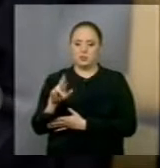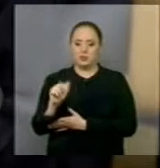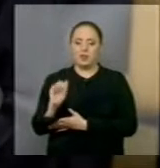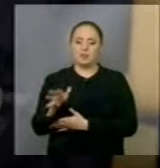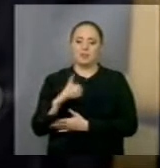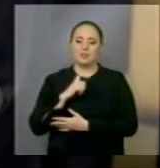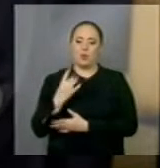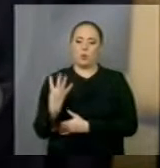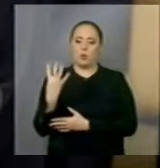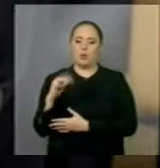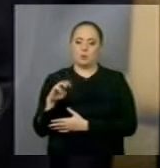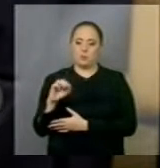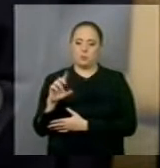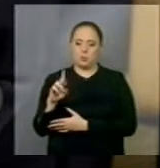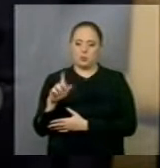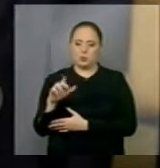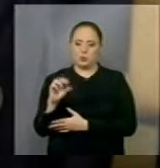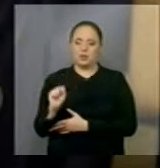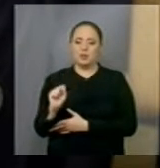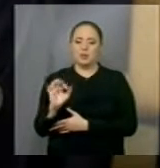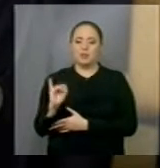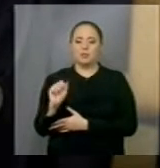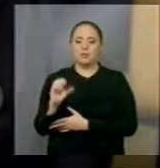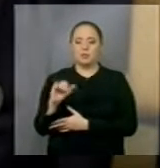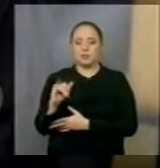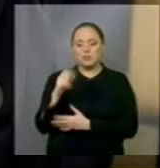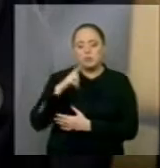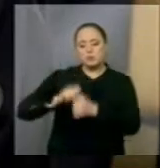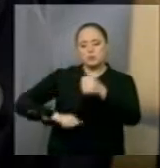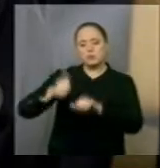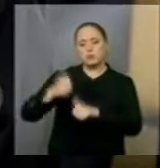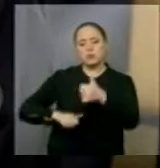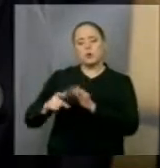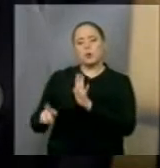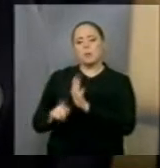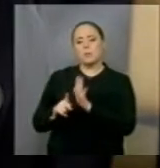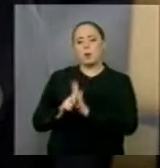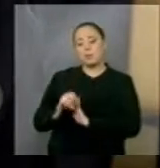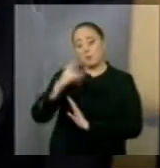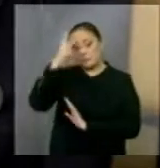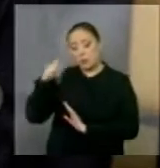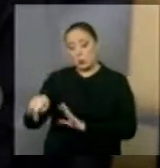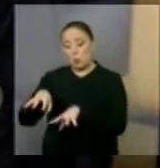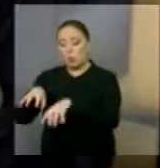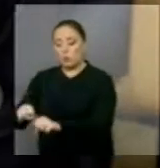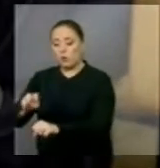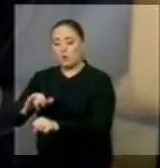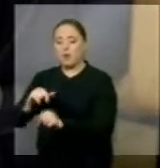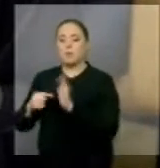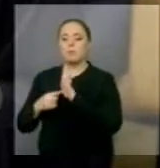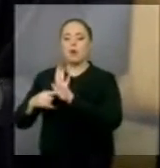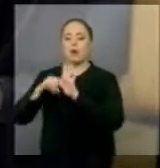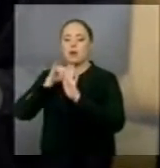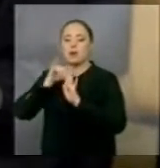até 4 módulos fiscais serão averiguados através de declaração do ocupante, e aí uma declaração